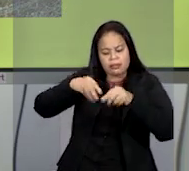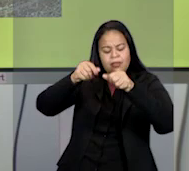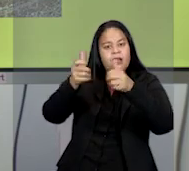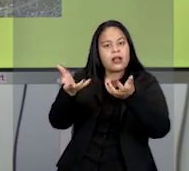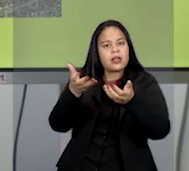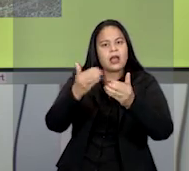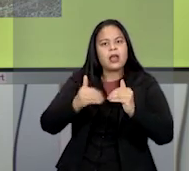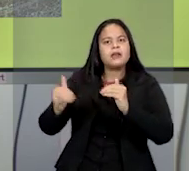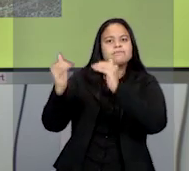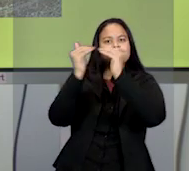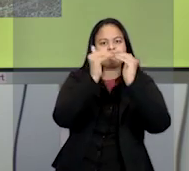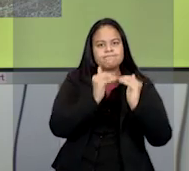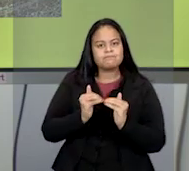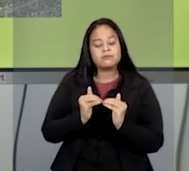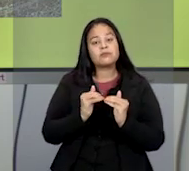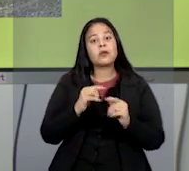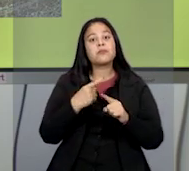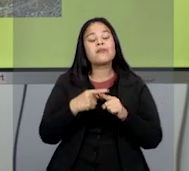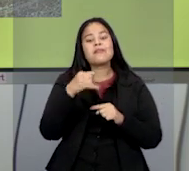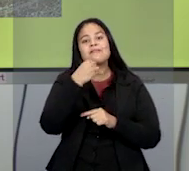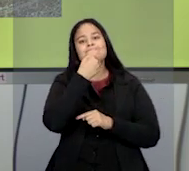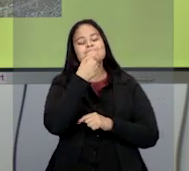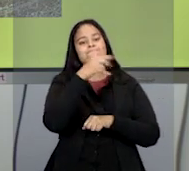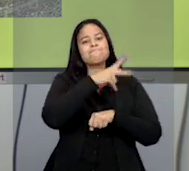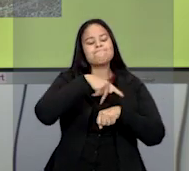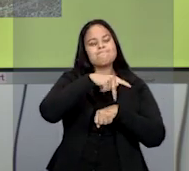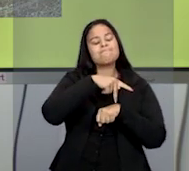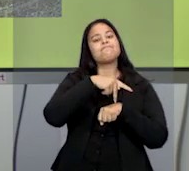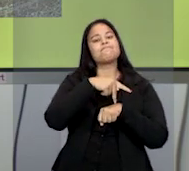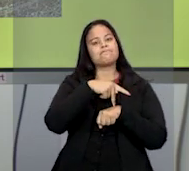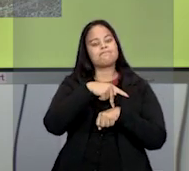igualdade, porque infelizmente muitos países